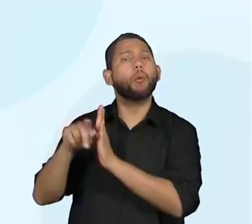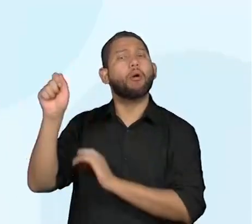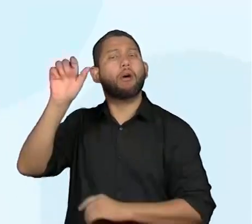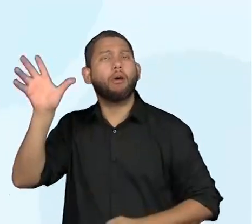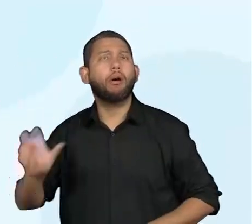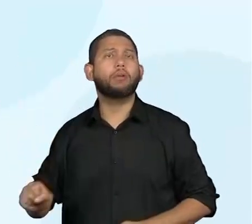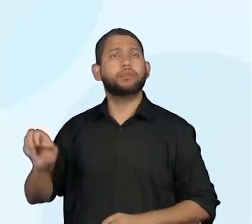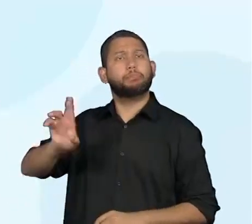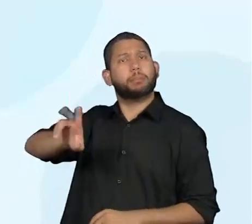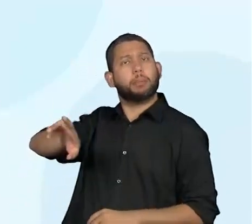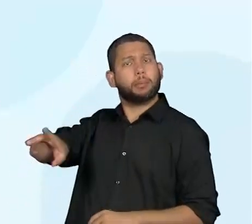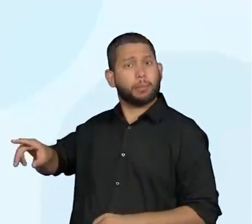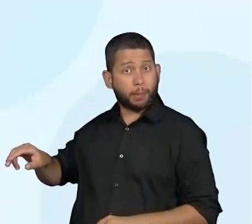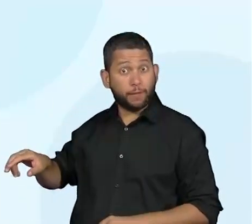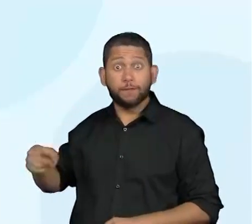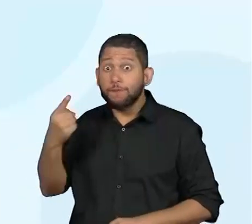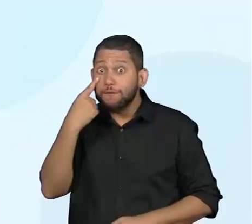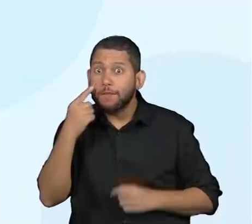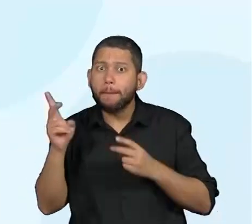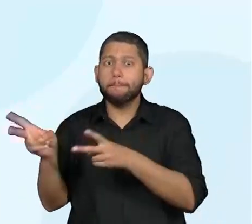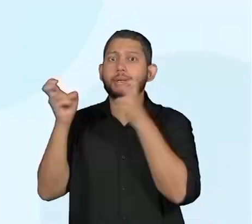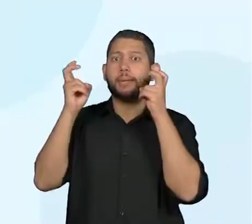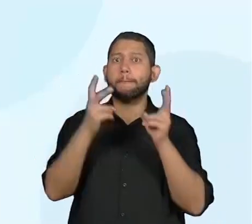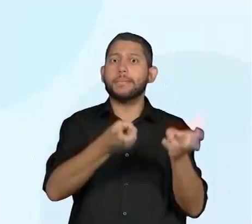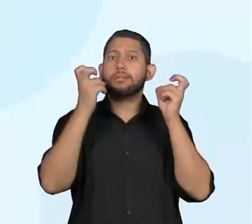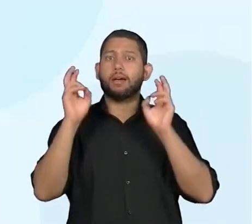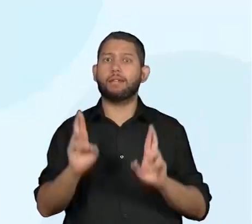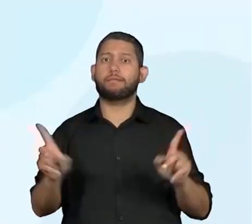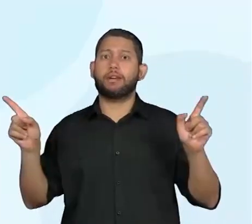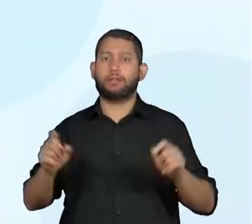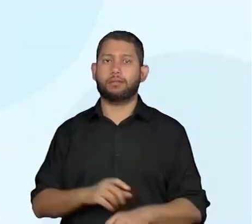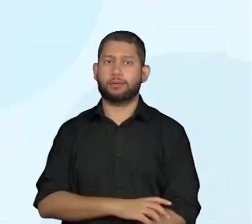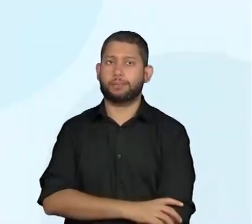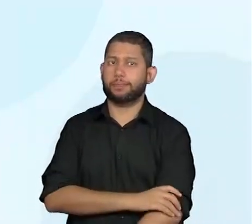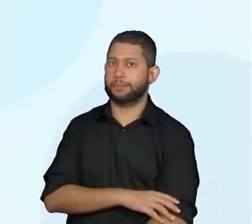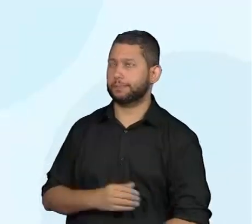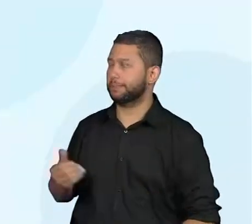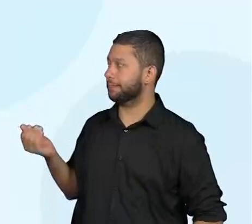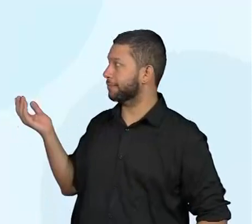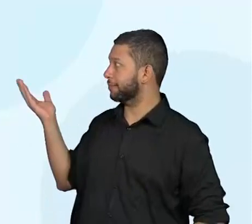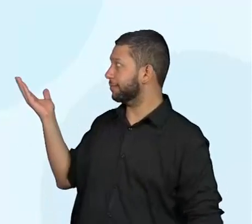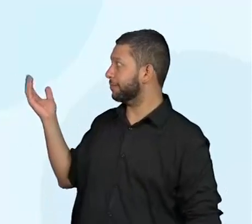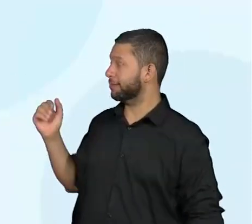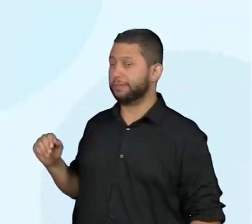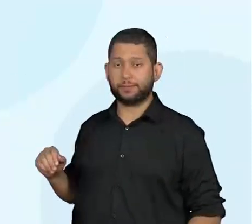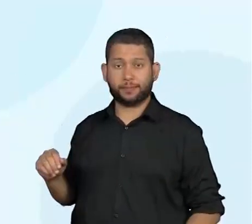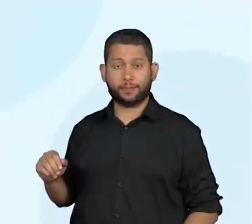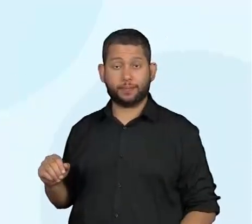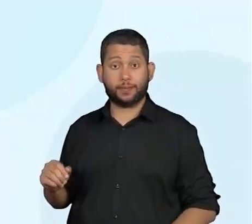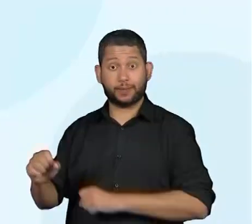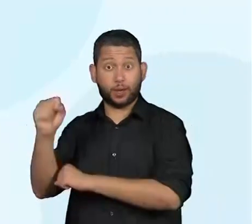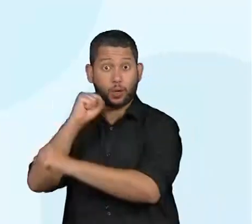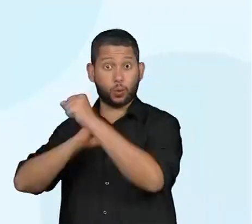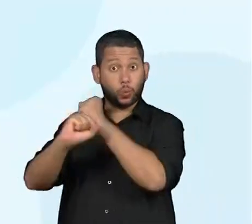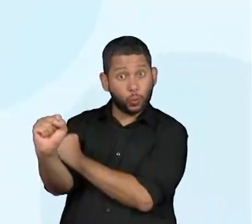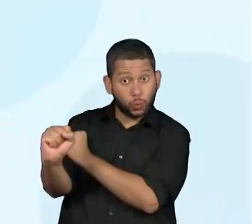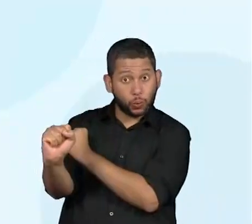entre lutas e brigas. Então, o foco da aula de hoje é aqui, ó, reconhecer as diferenças entre lutas